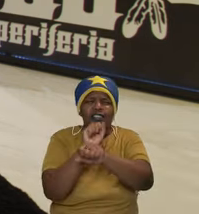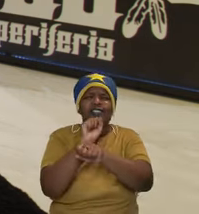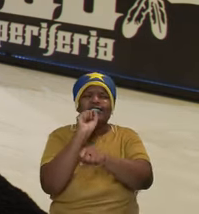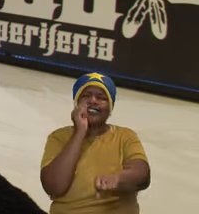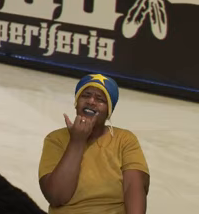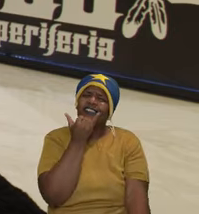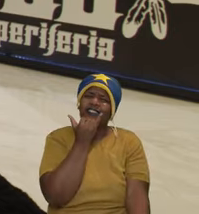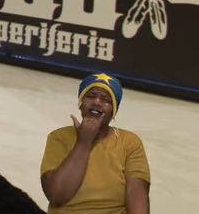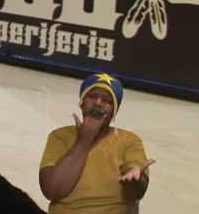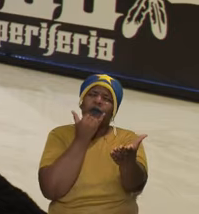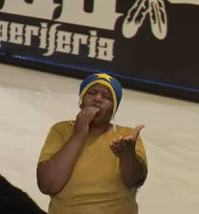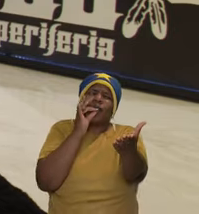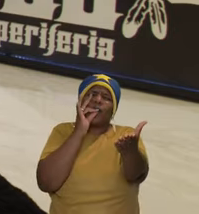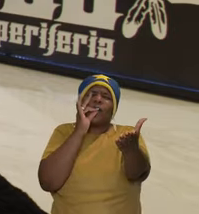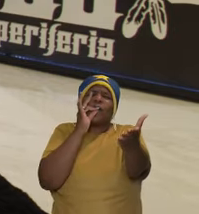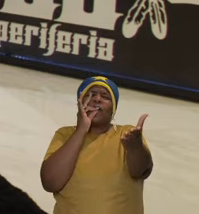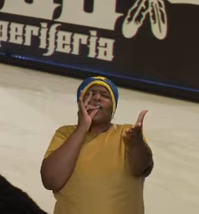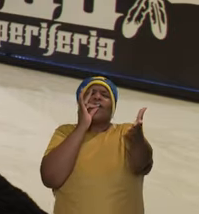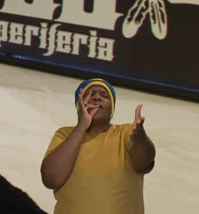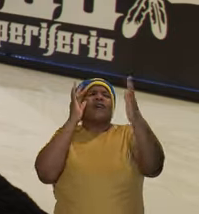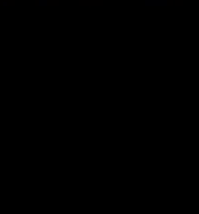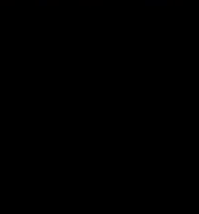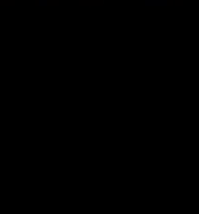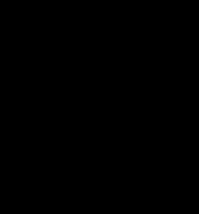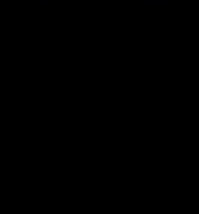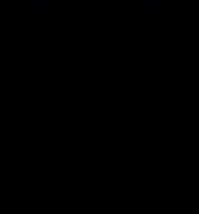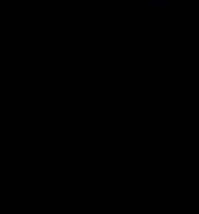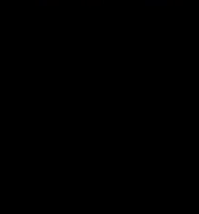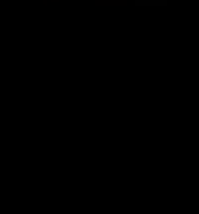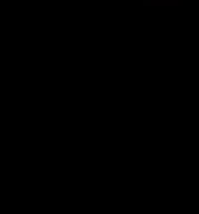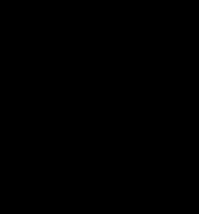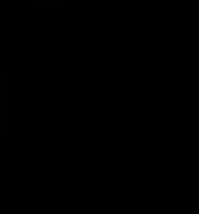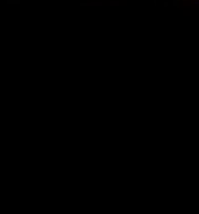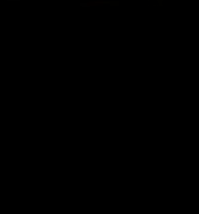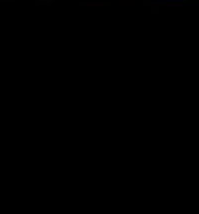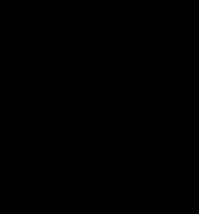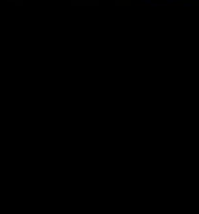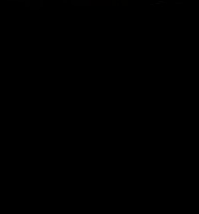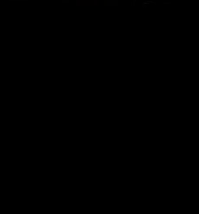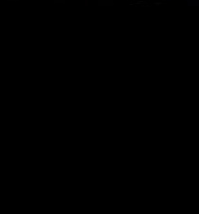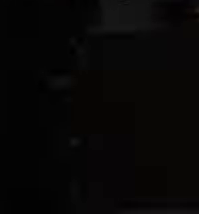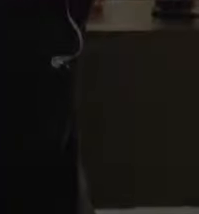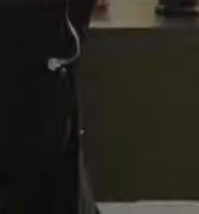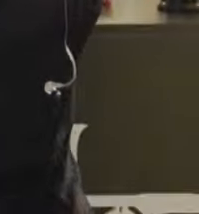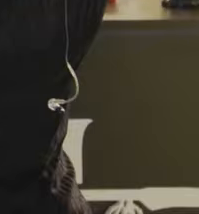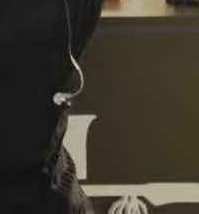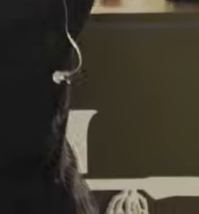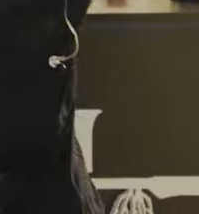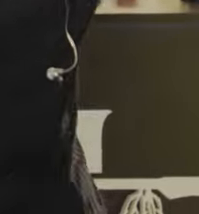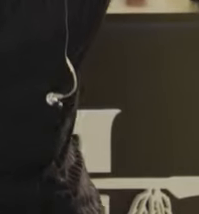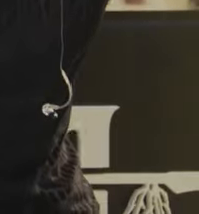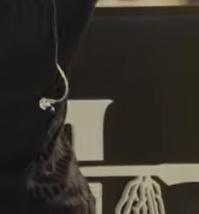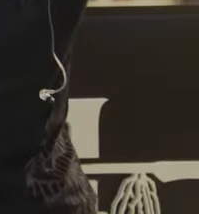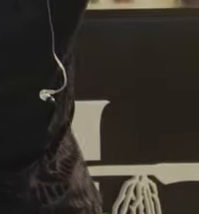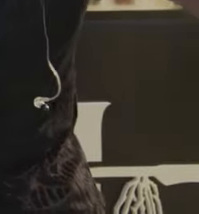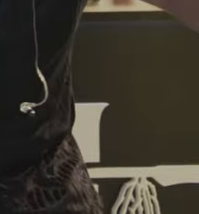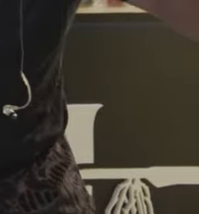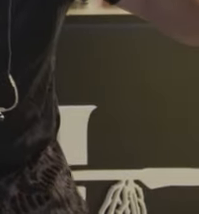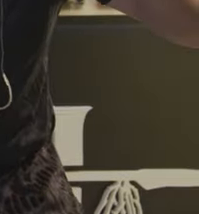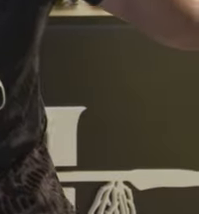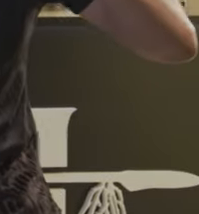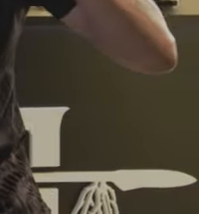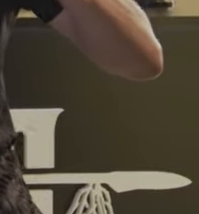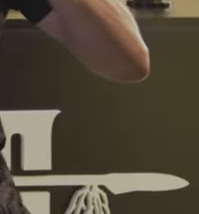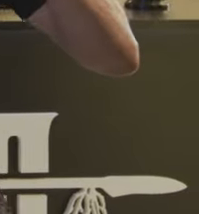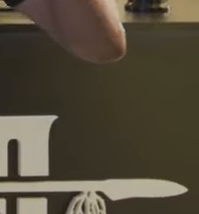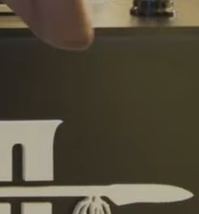minha lombra. Foda-se a insônia, a insônia. Quem dorme sonha, quem vive